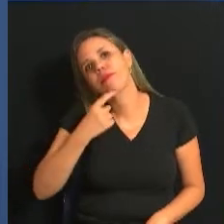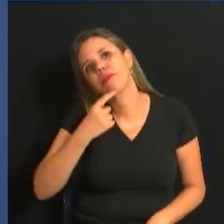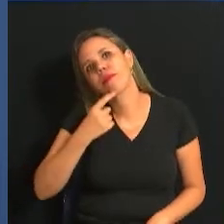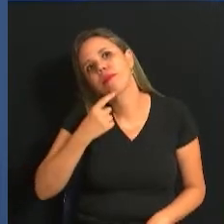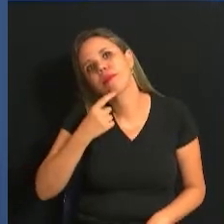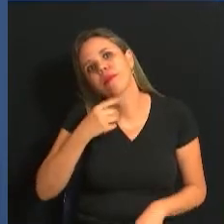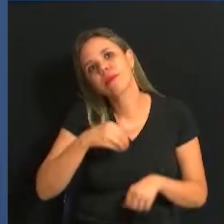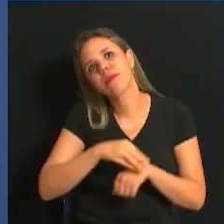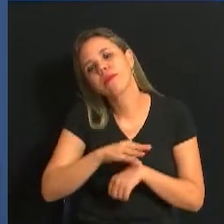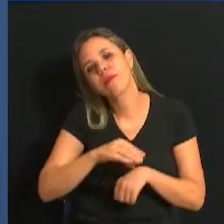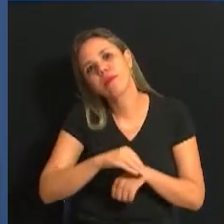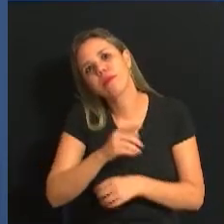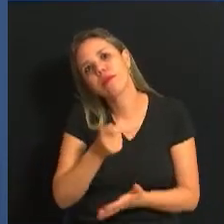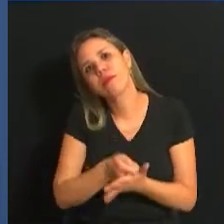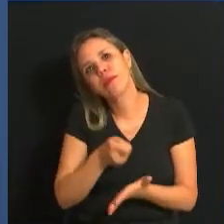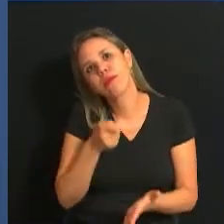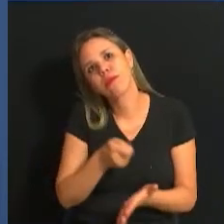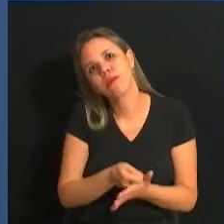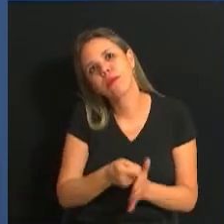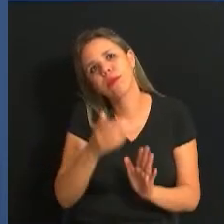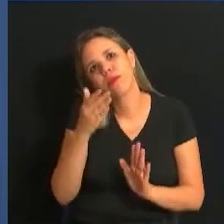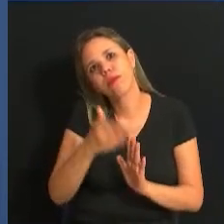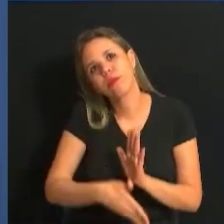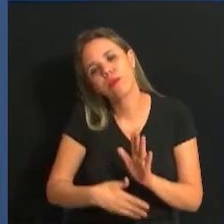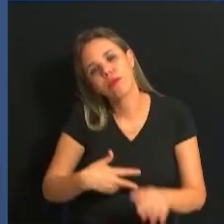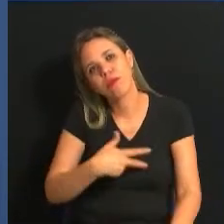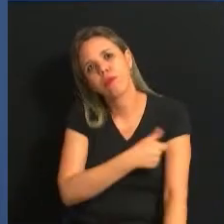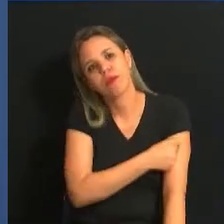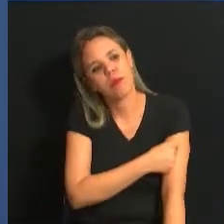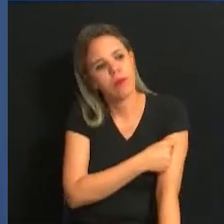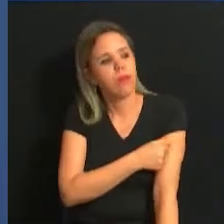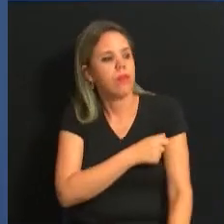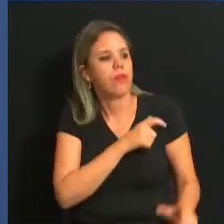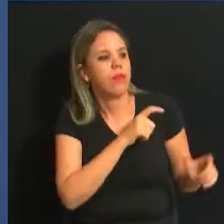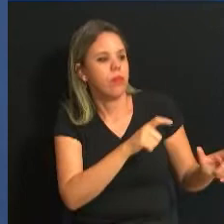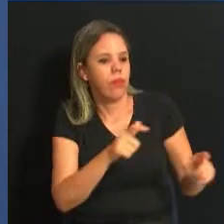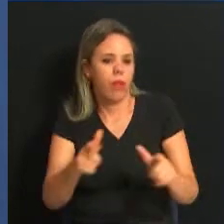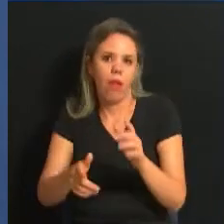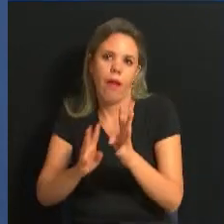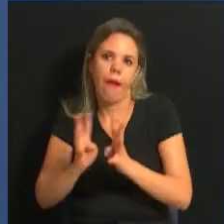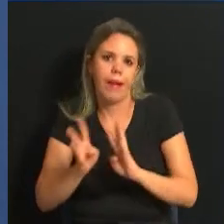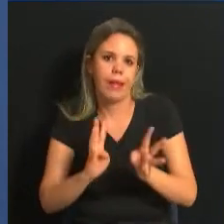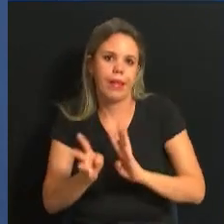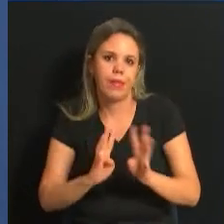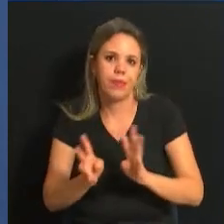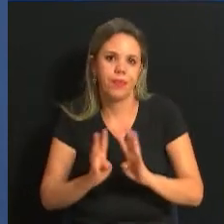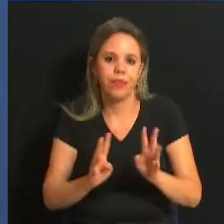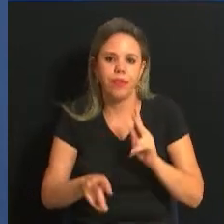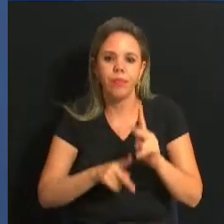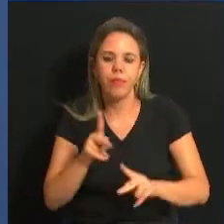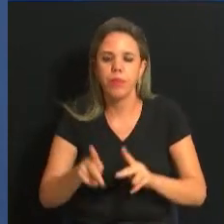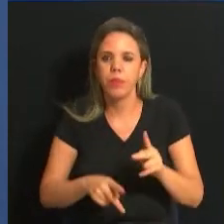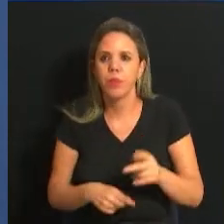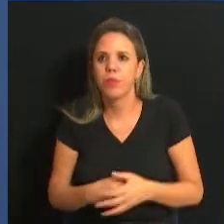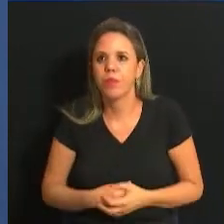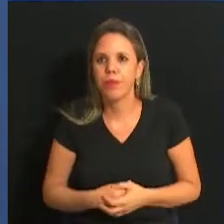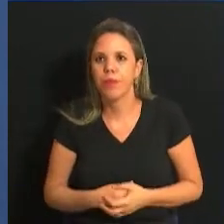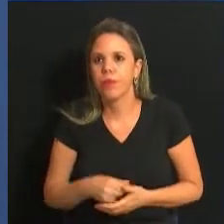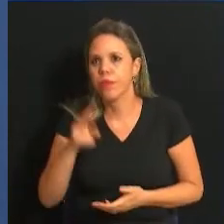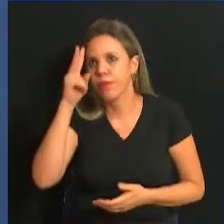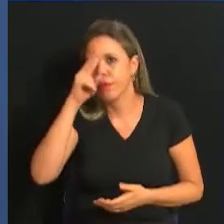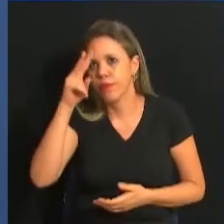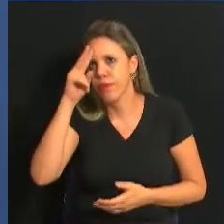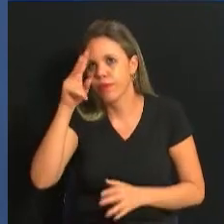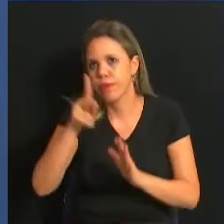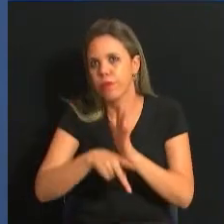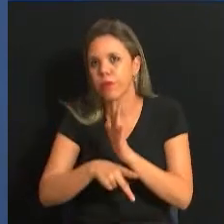passe a exigir o comprovante de vacinação em locais com aglomeração de público. A gente lembra que um dos